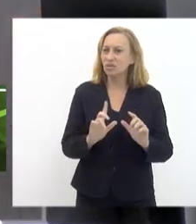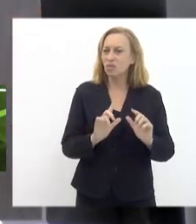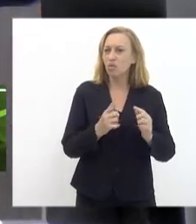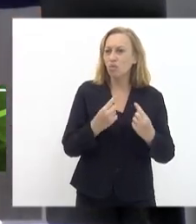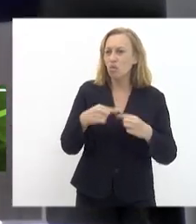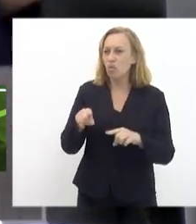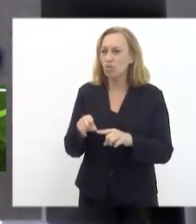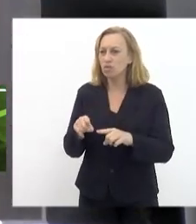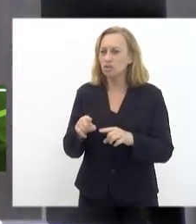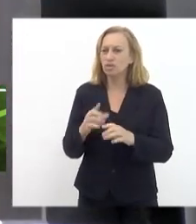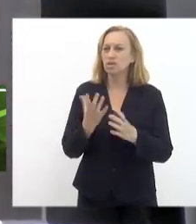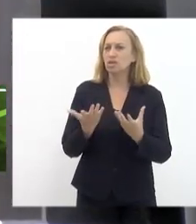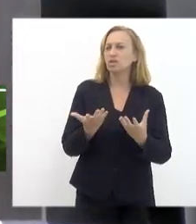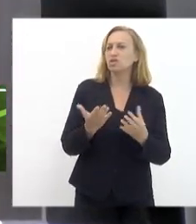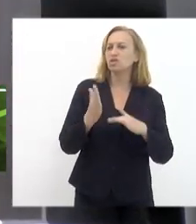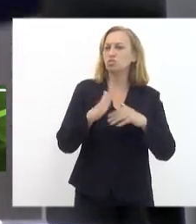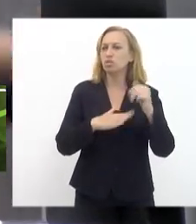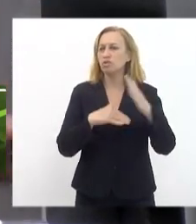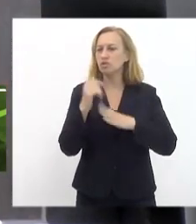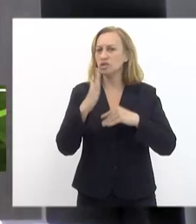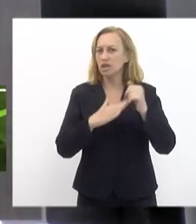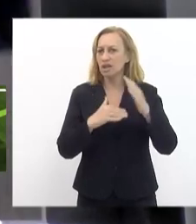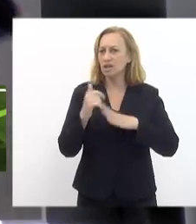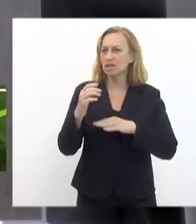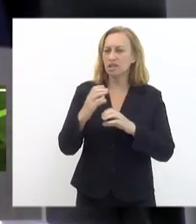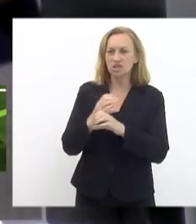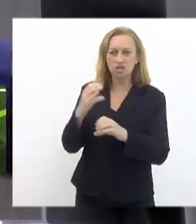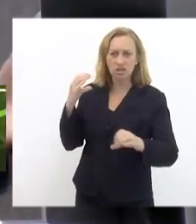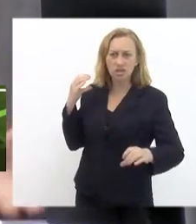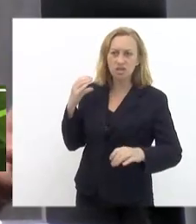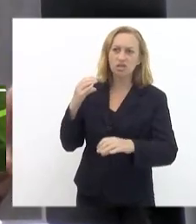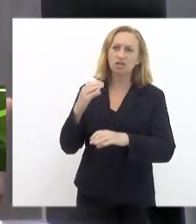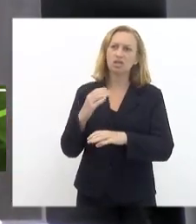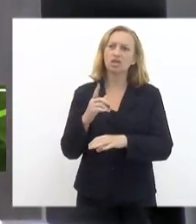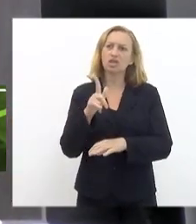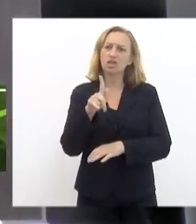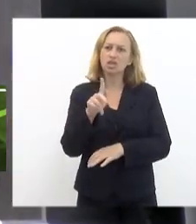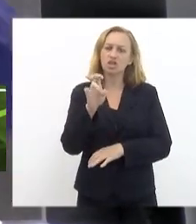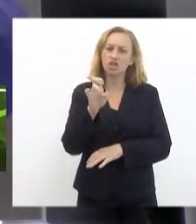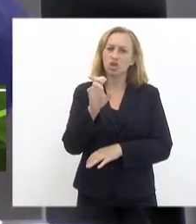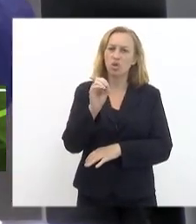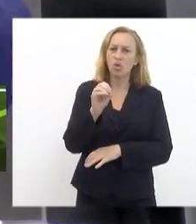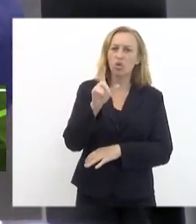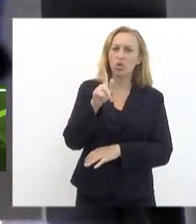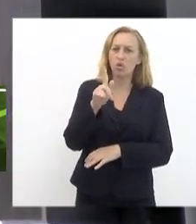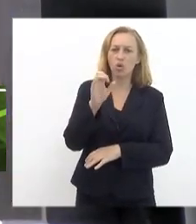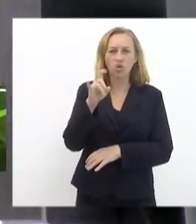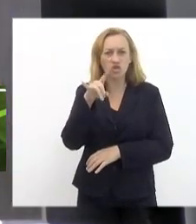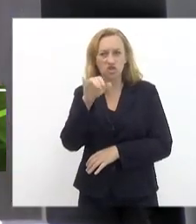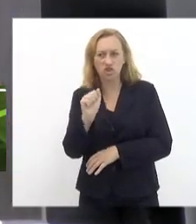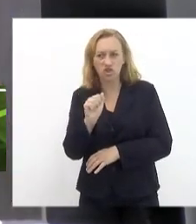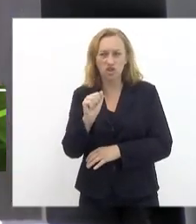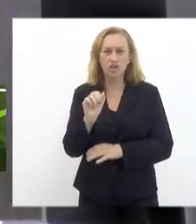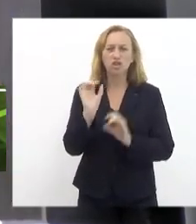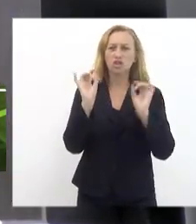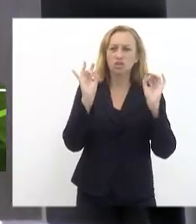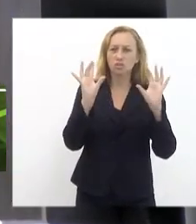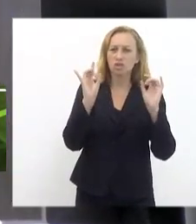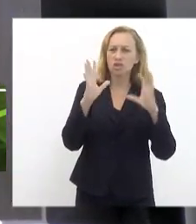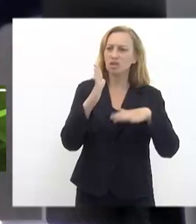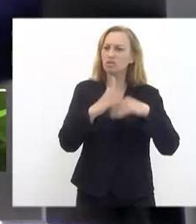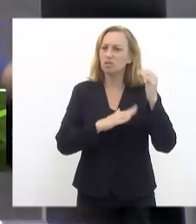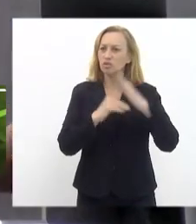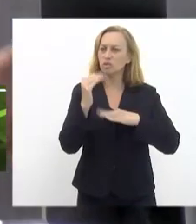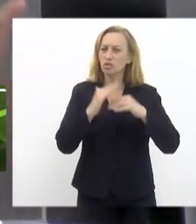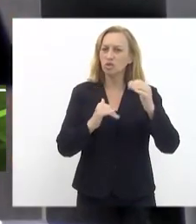engenharia geologia ou seja os especialistas que é e as condições de